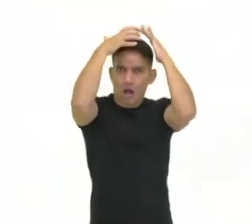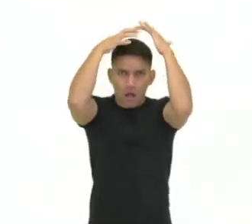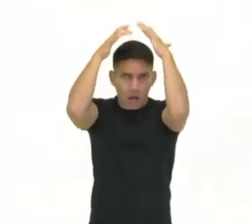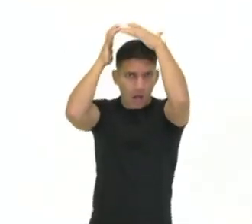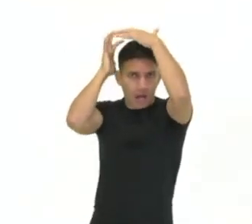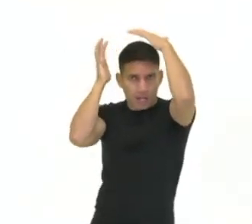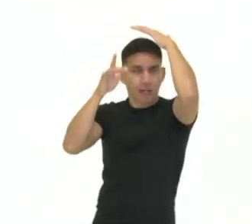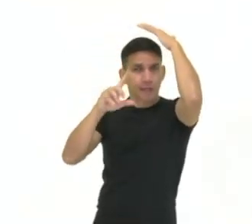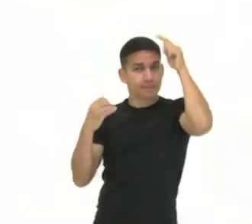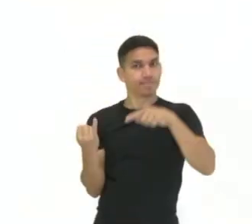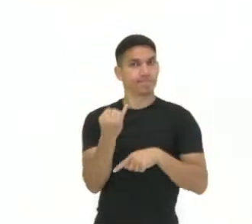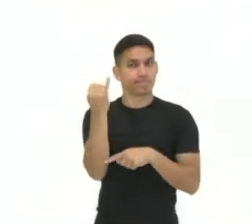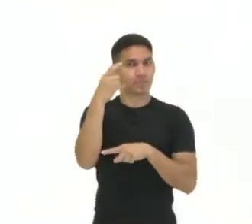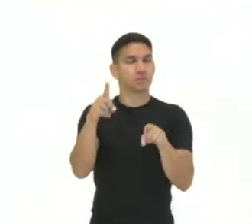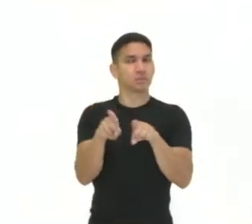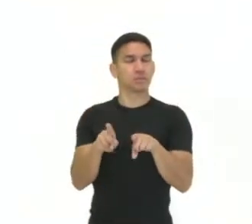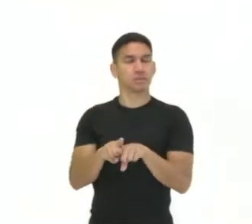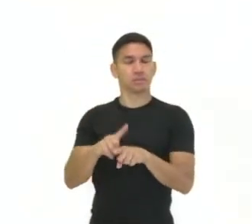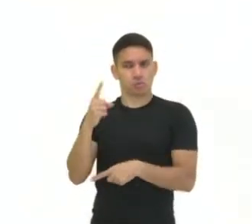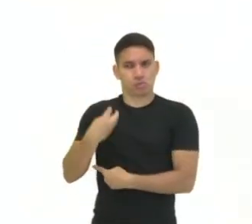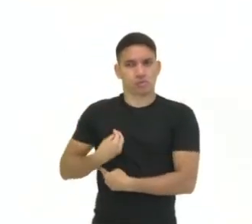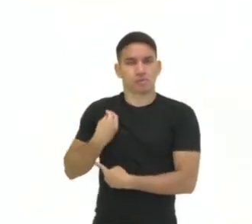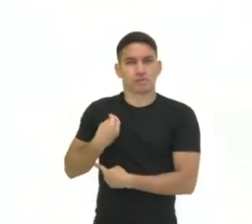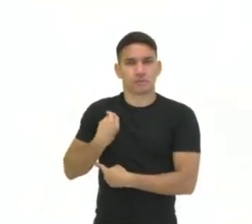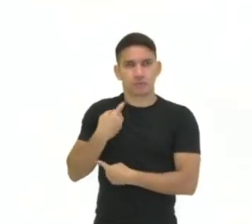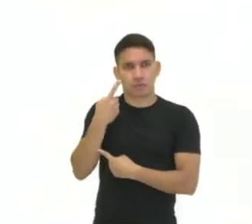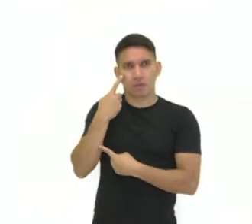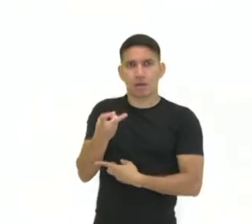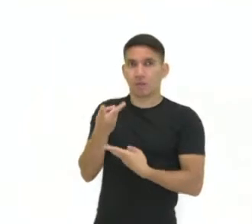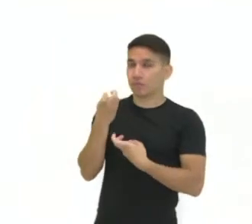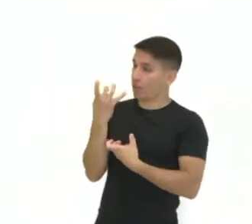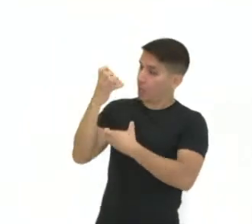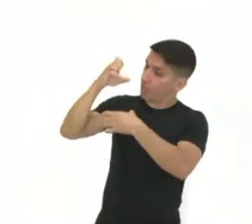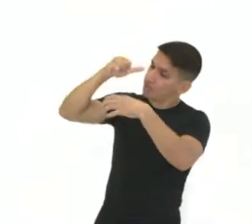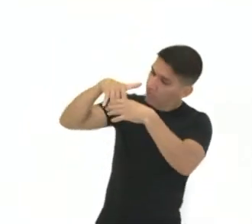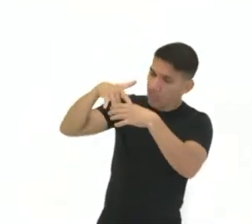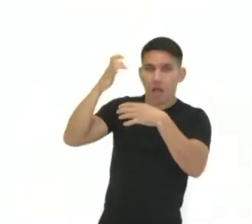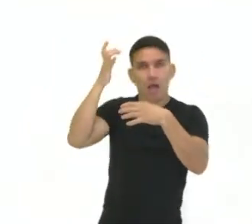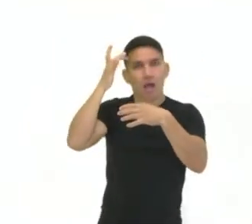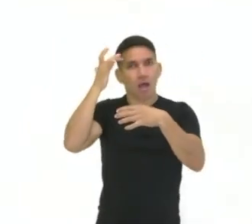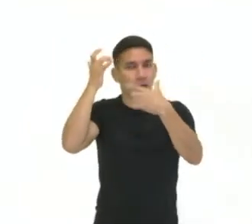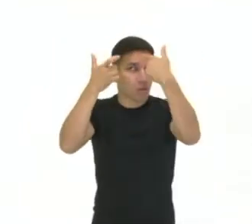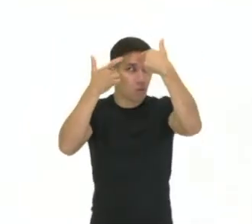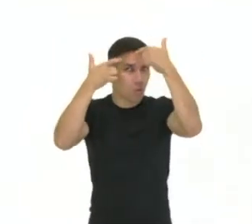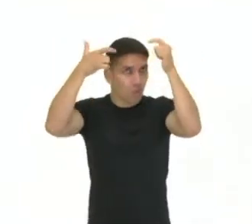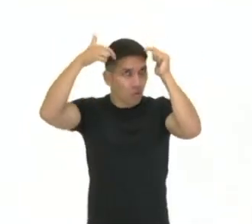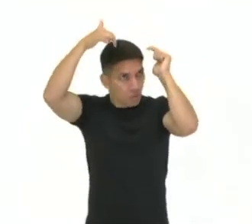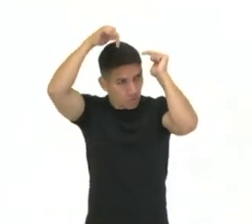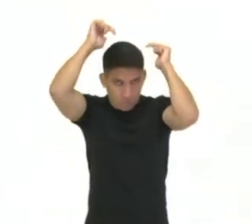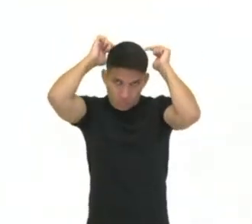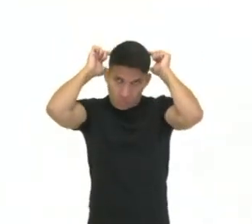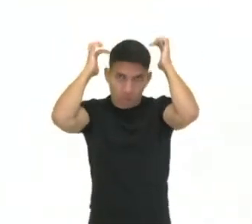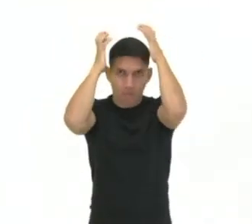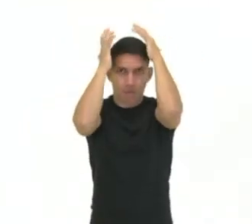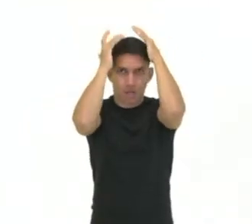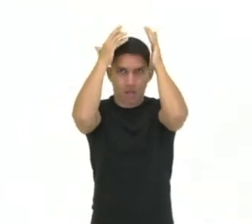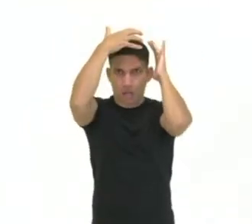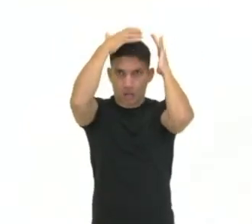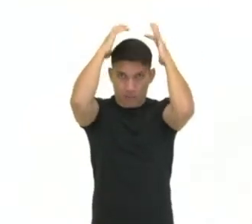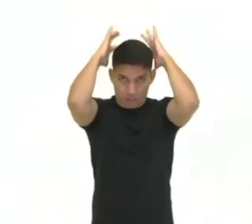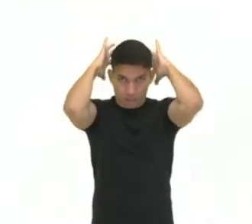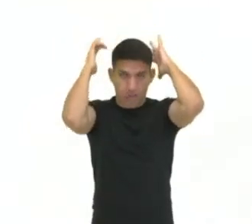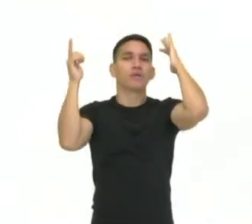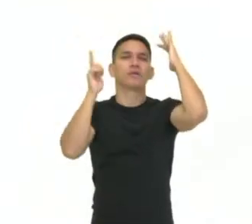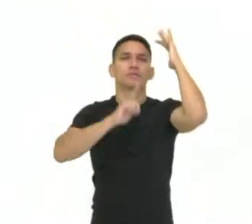importantes e tão vitais para nós. Então reparem que no seu interior da caixa craniana nós temos o cérebro,